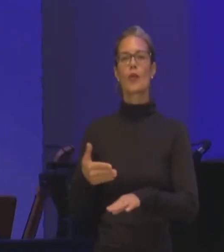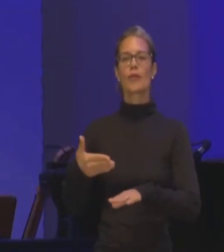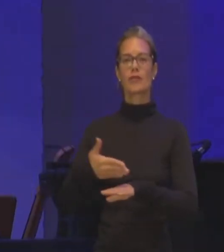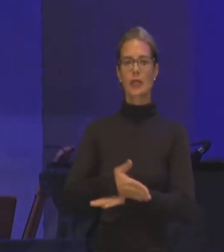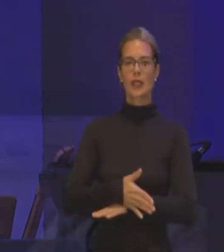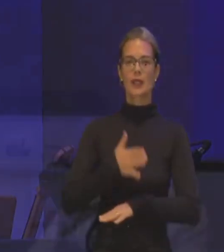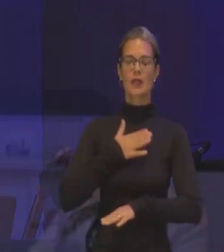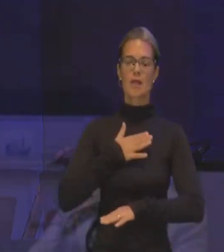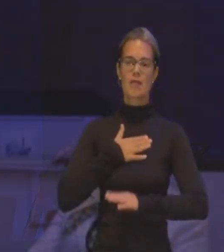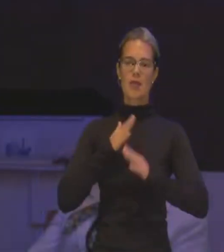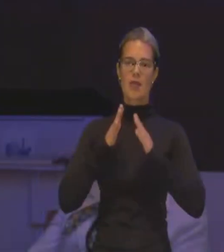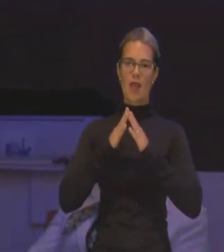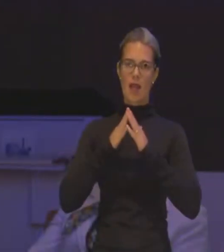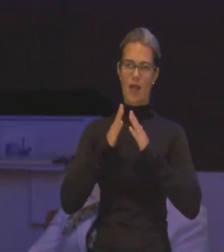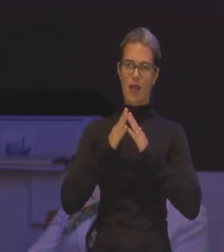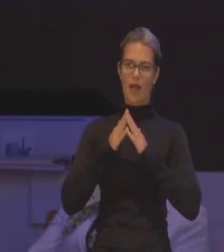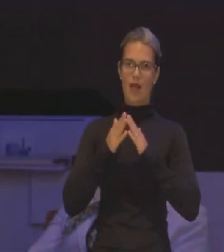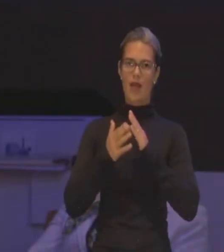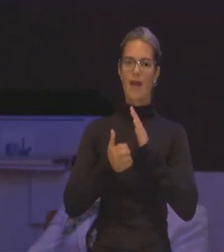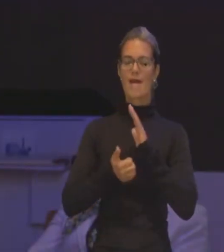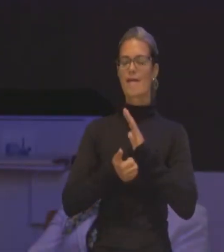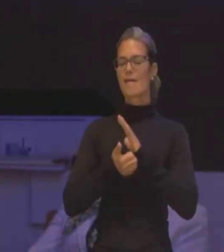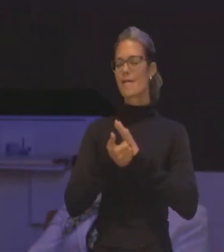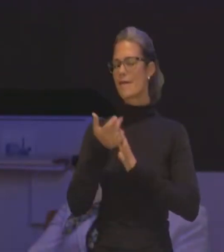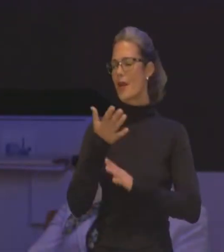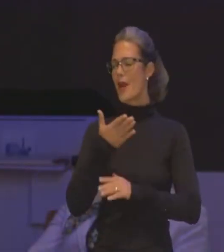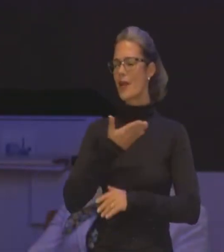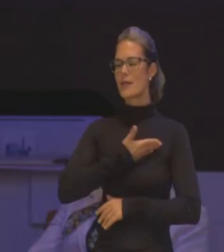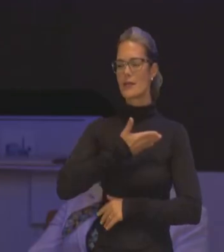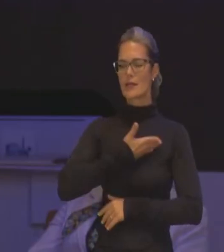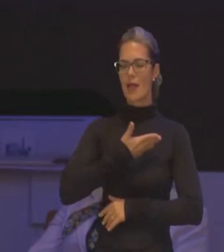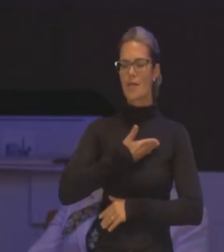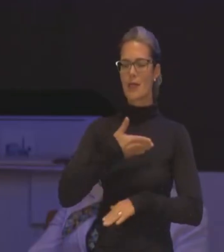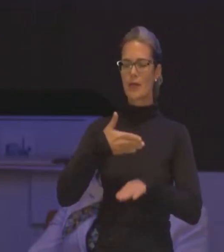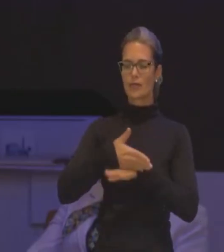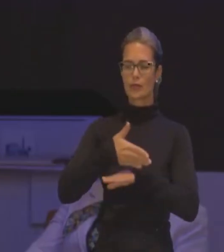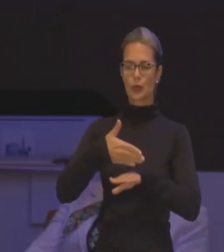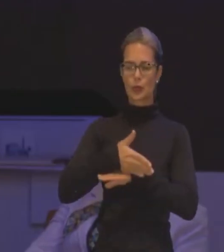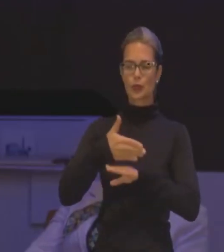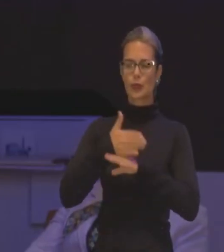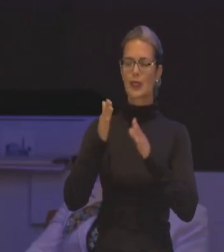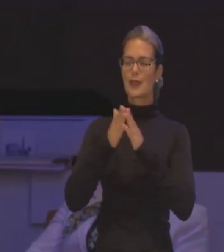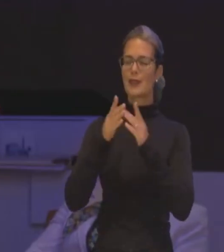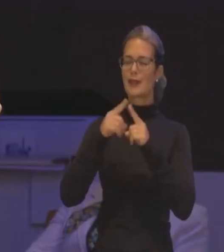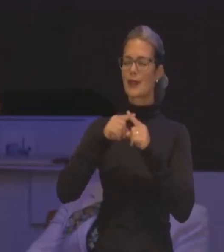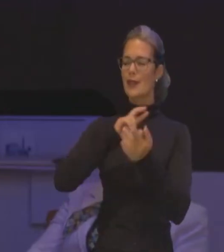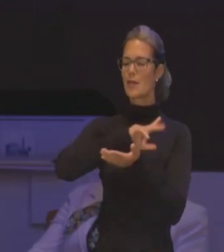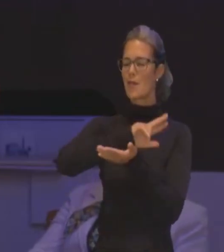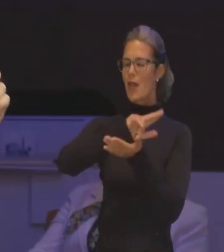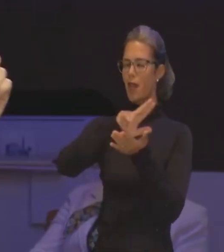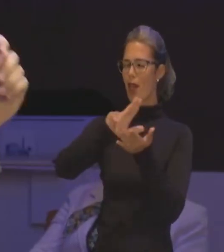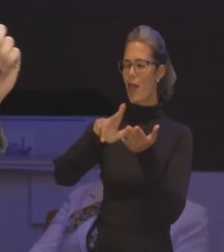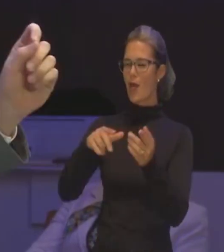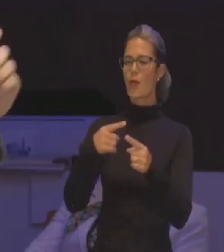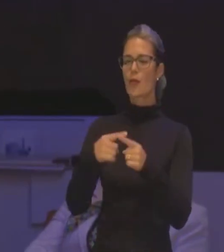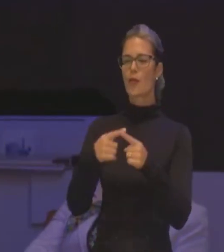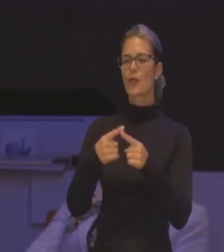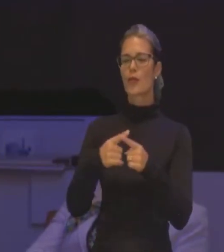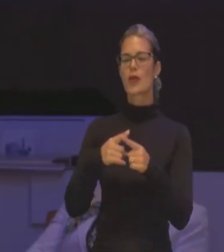oração, diversas denominações, igrejas diferentes, que minha mãe fez questão de visitar